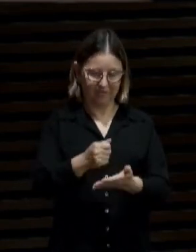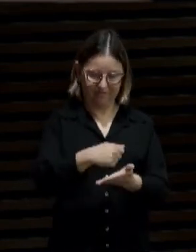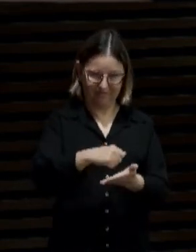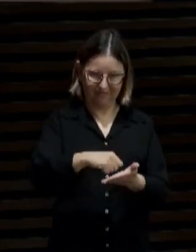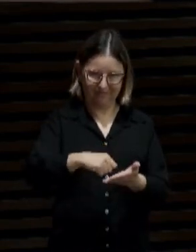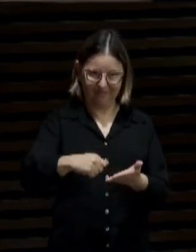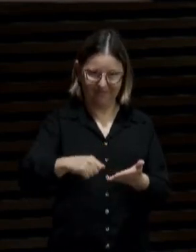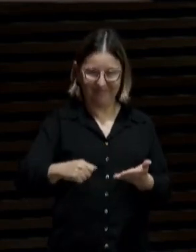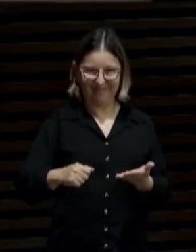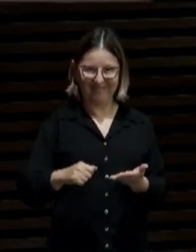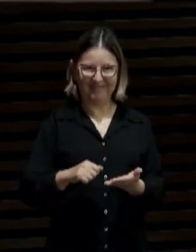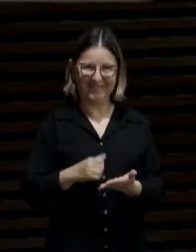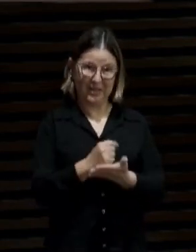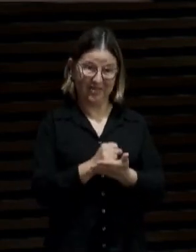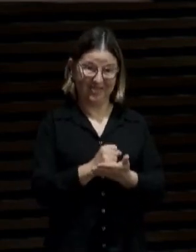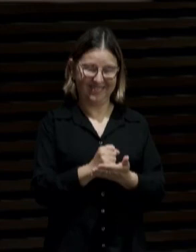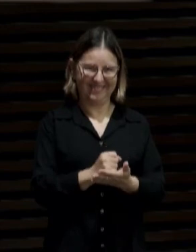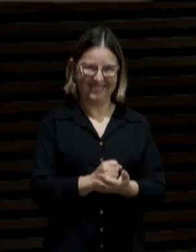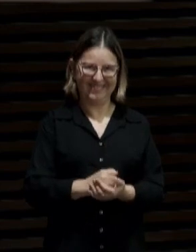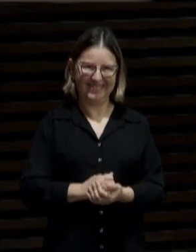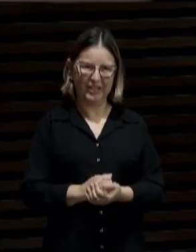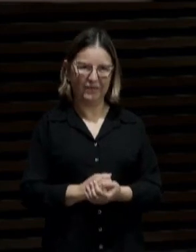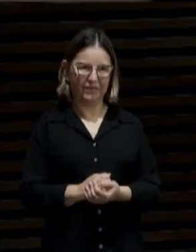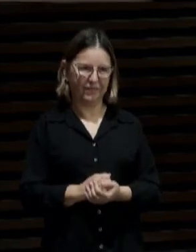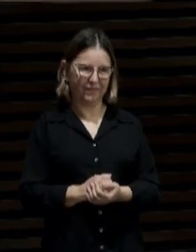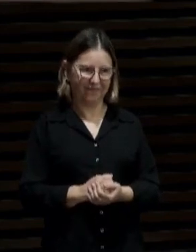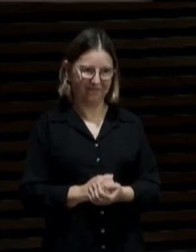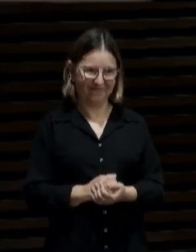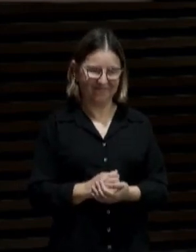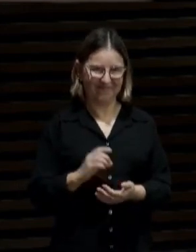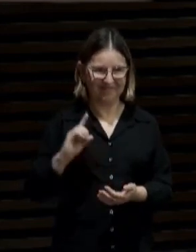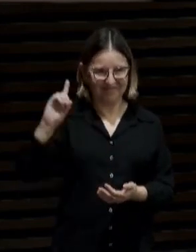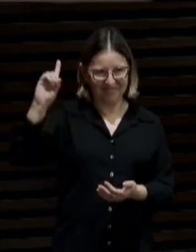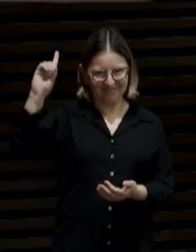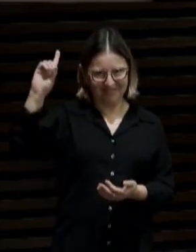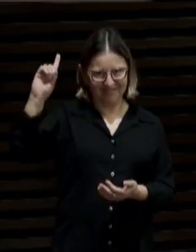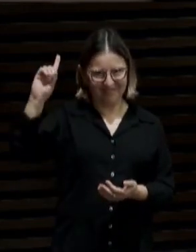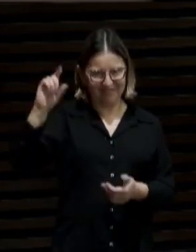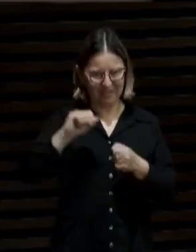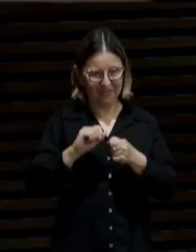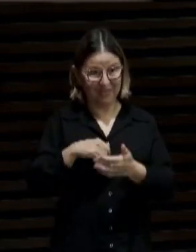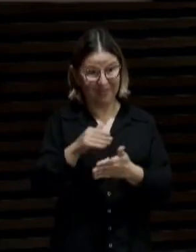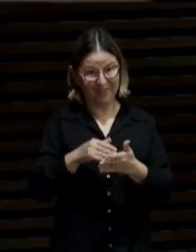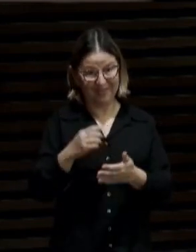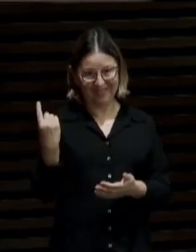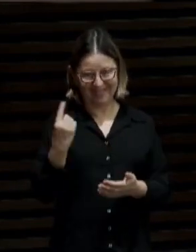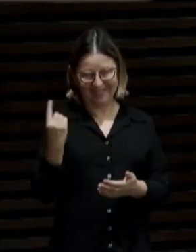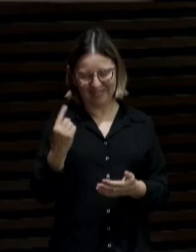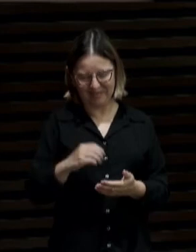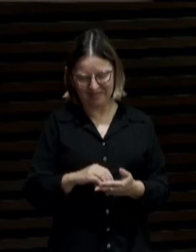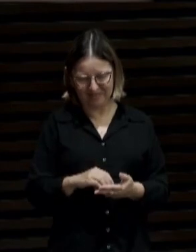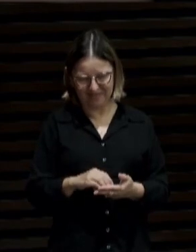tirar um cochilo. E Deus passou sozinho por entre os pedaços.